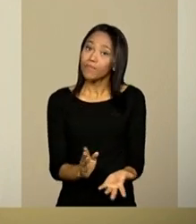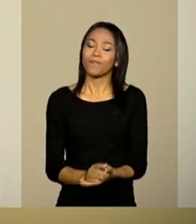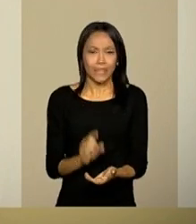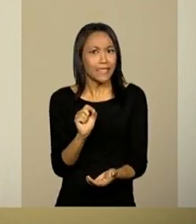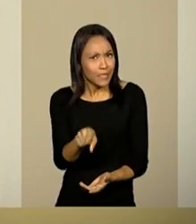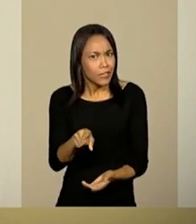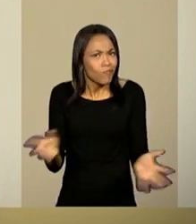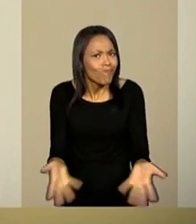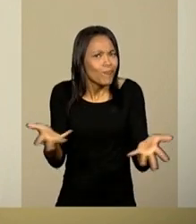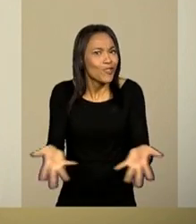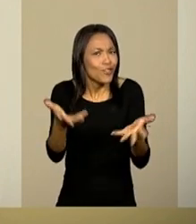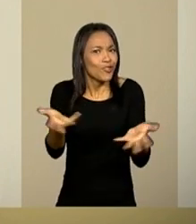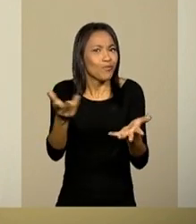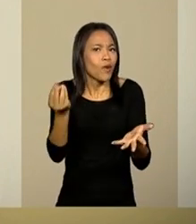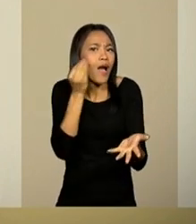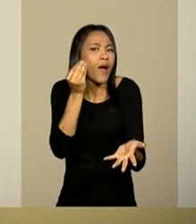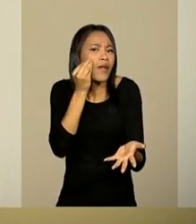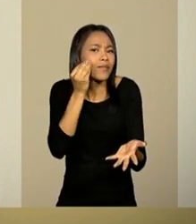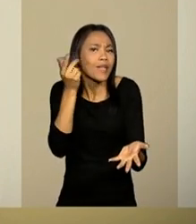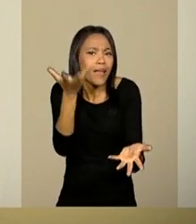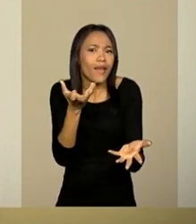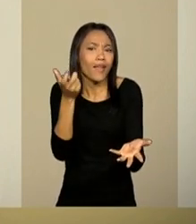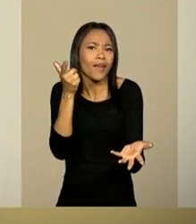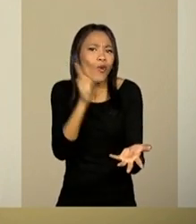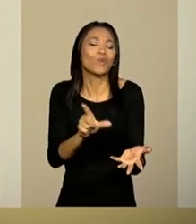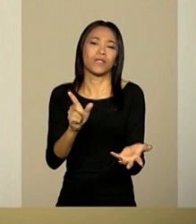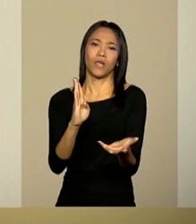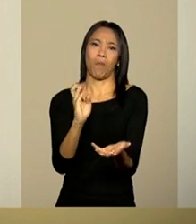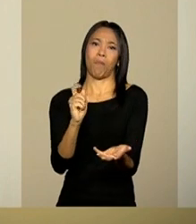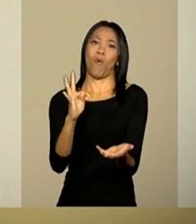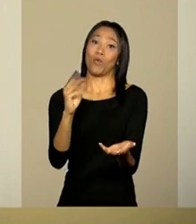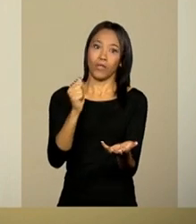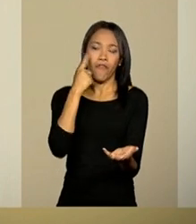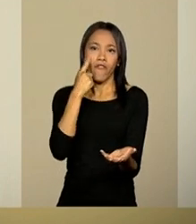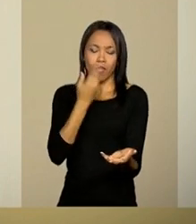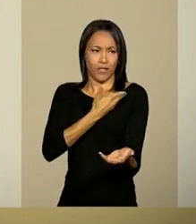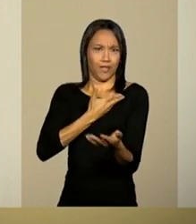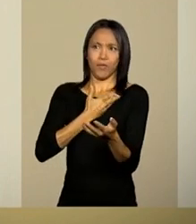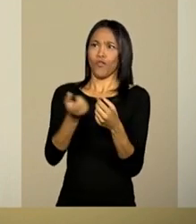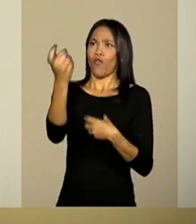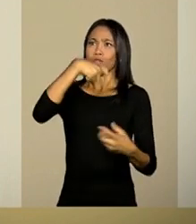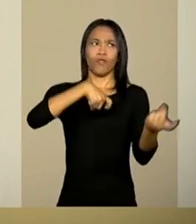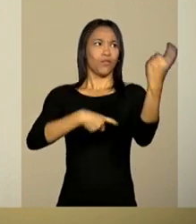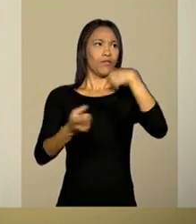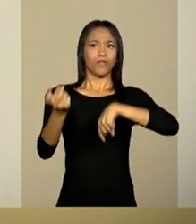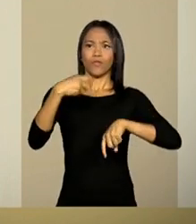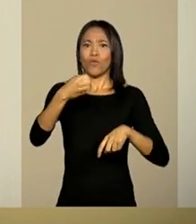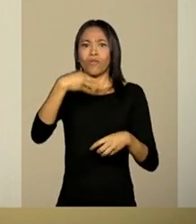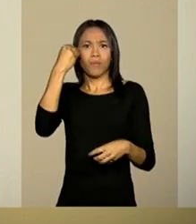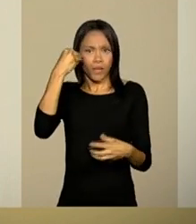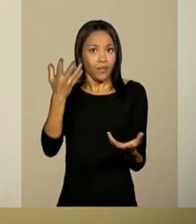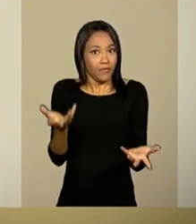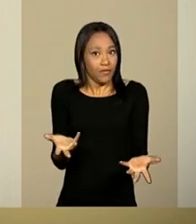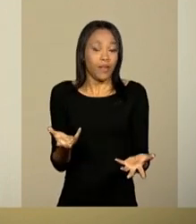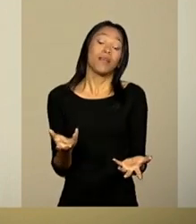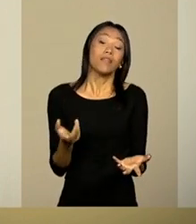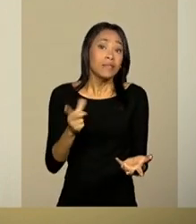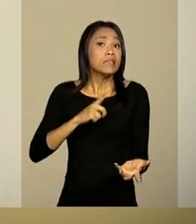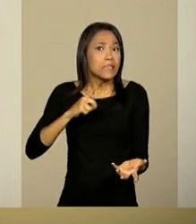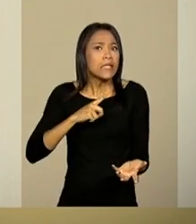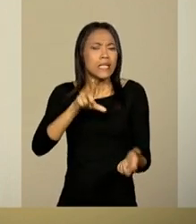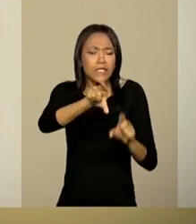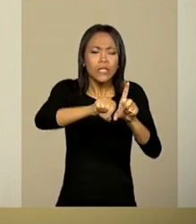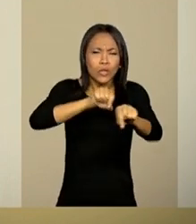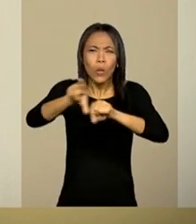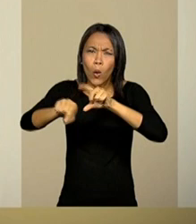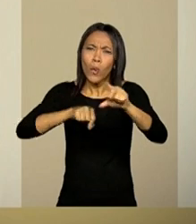estimula mais estudantes a tentar uma bolsa né presidenta Afinal eles vem os colegas voltando com novas experiências Então conta pra gente tem seleção